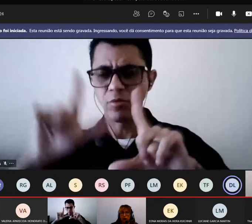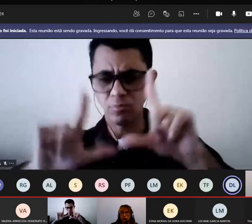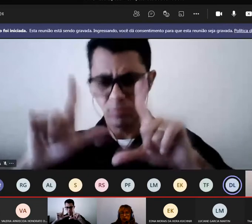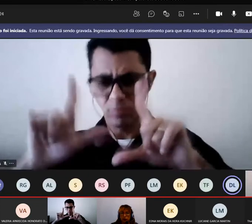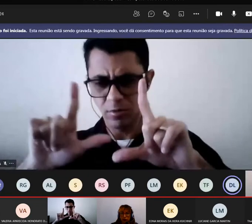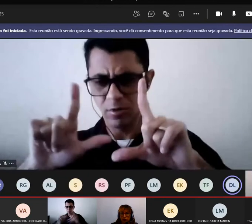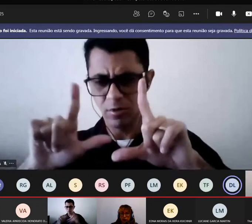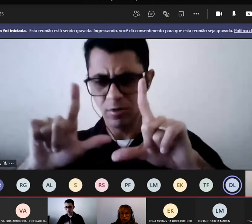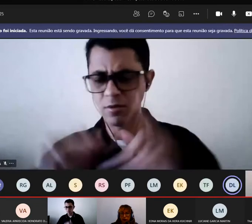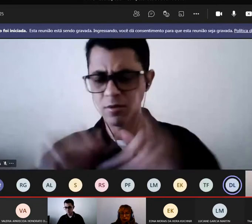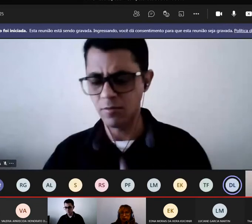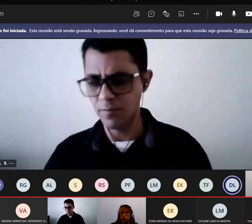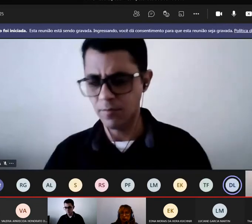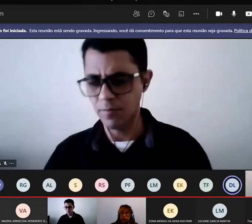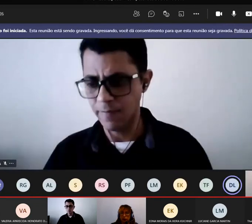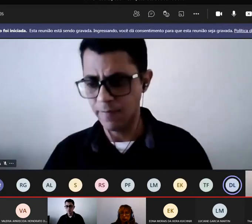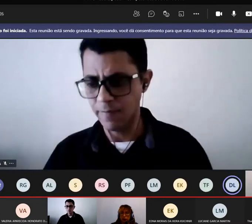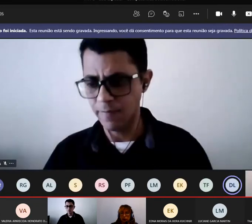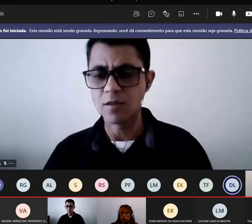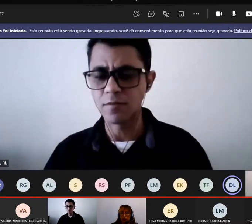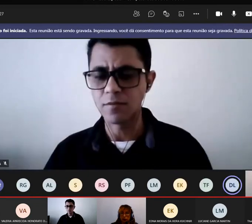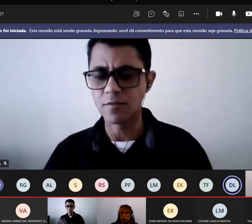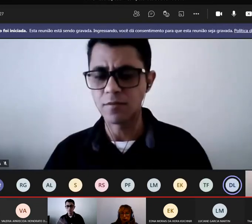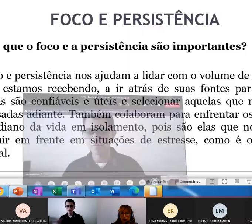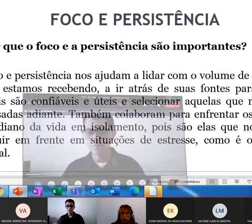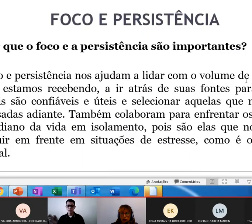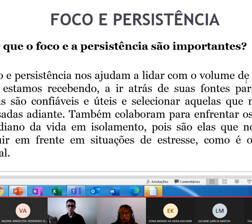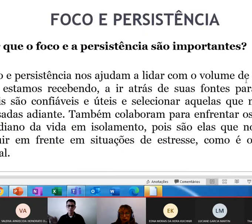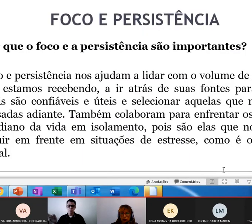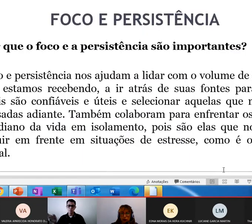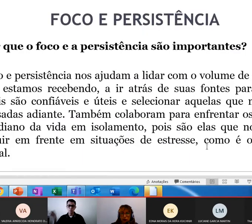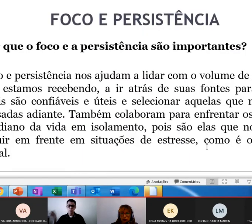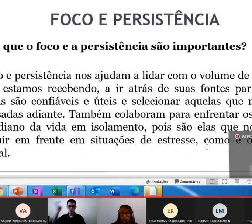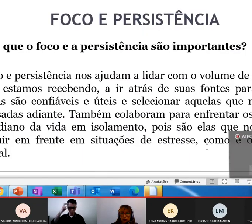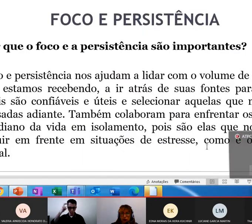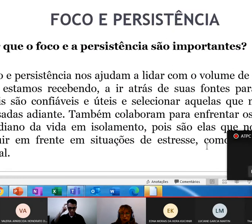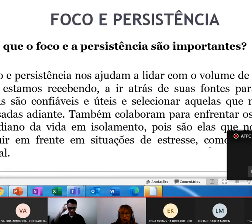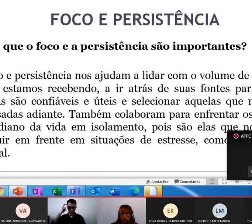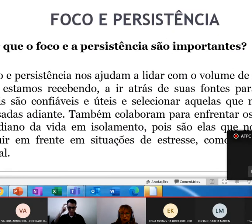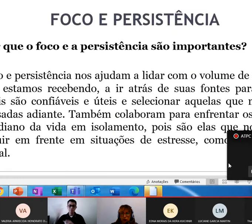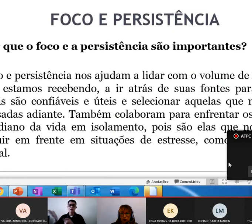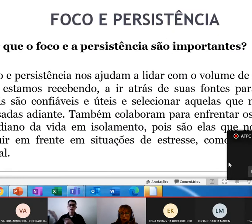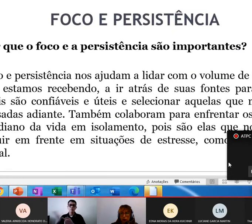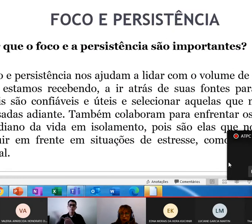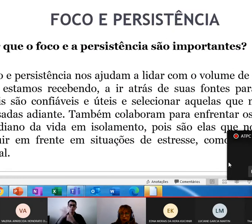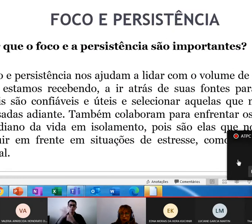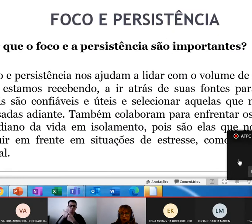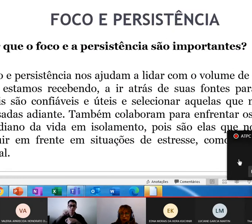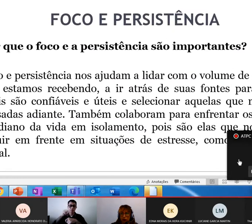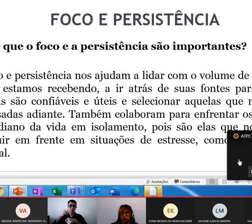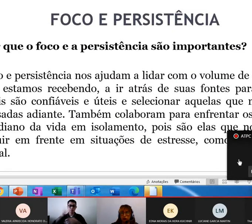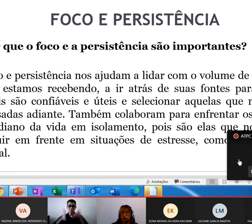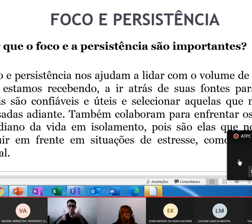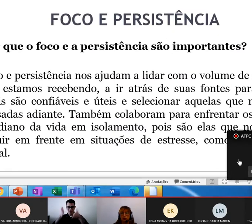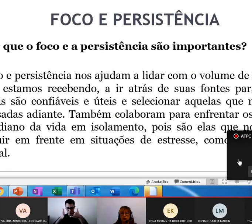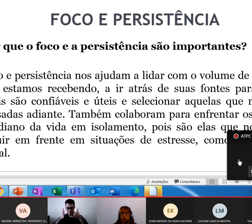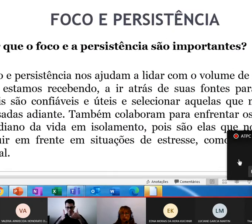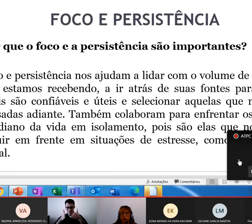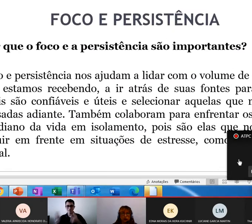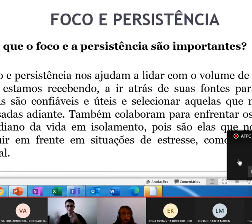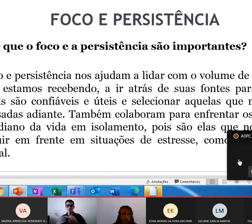é fazendo marketing da TV Cultura, mas a TV Cultura me ajudou muito nesse período de pandemia,